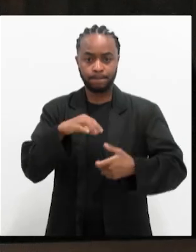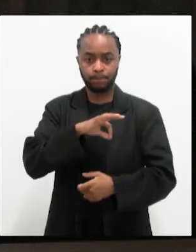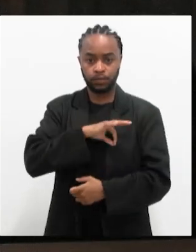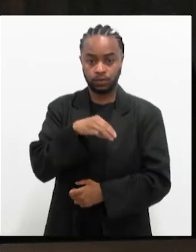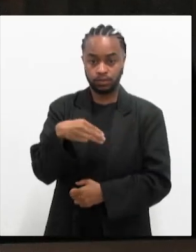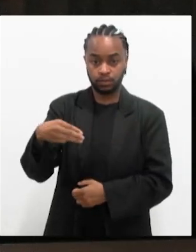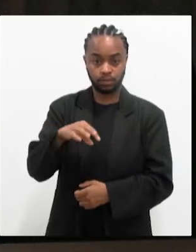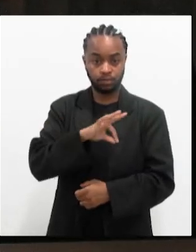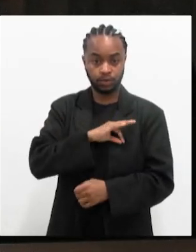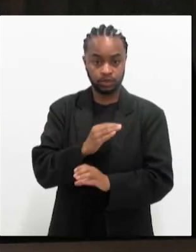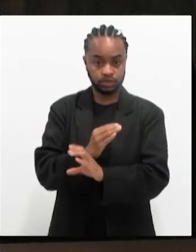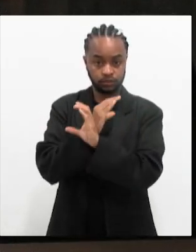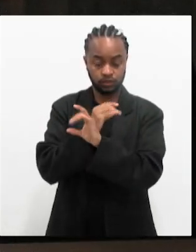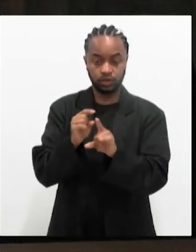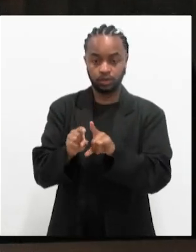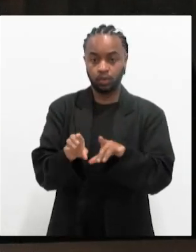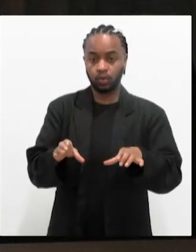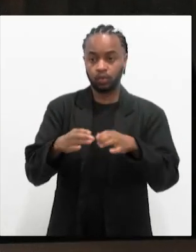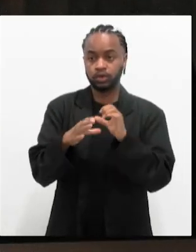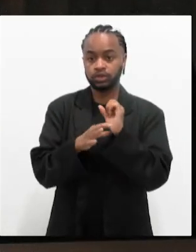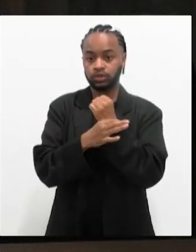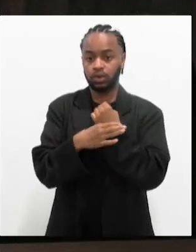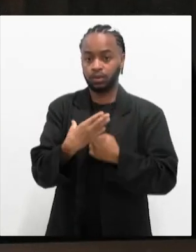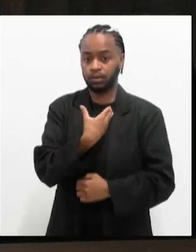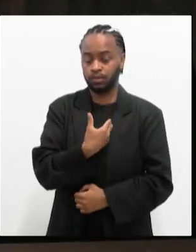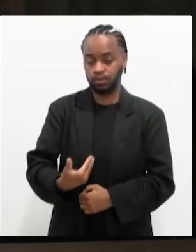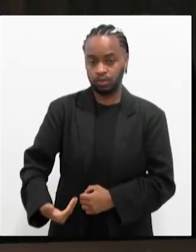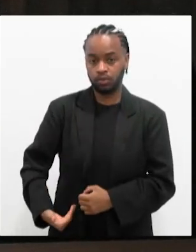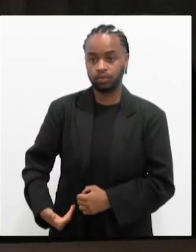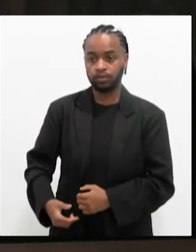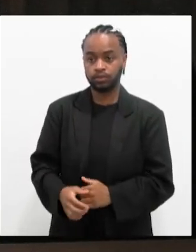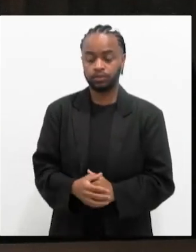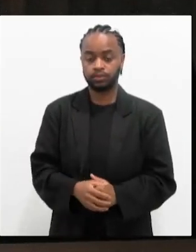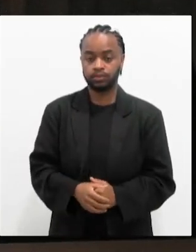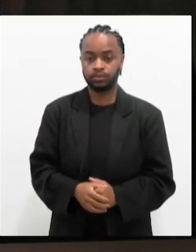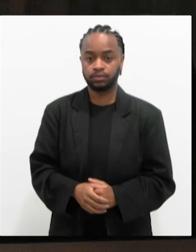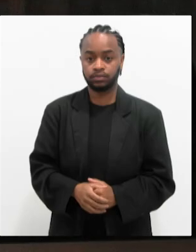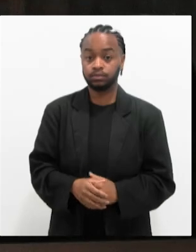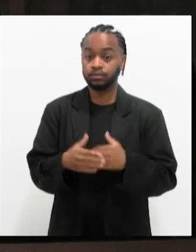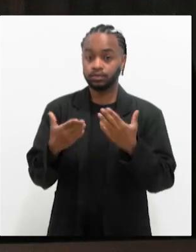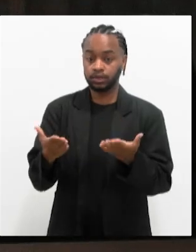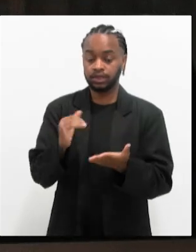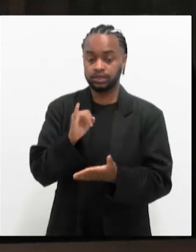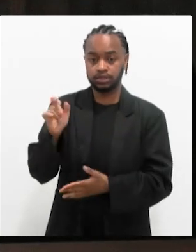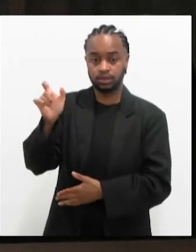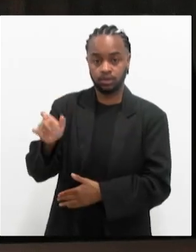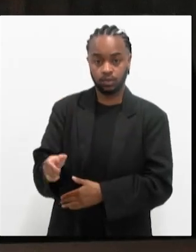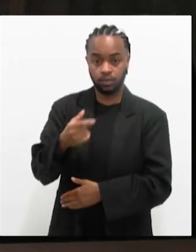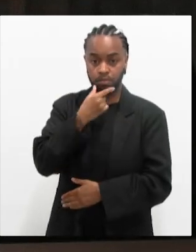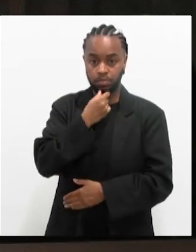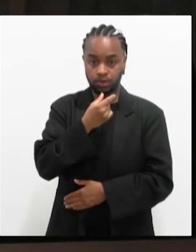polícia civil, com as forças de segurança pública, com a recorrência. Então, se esse rapaz